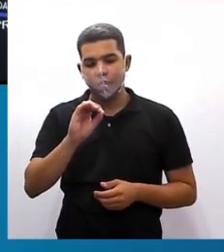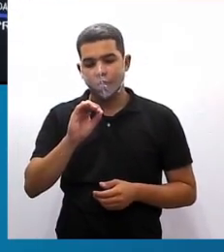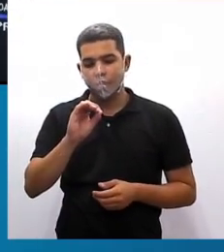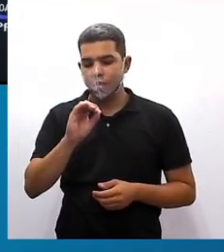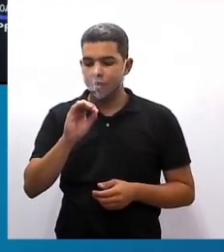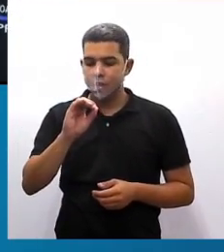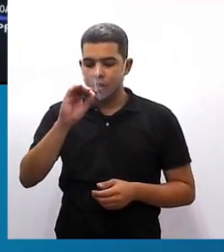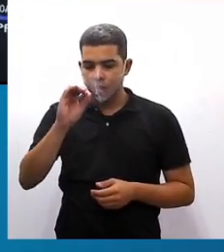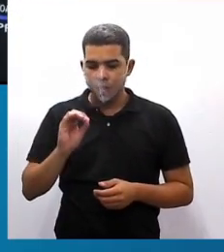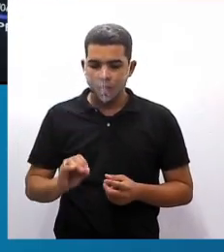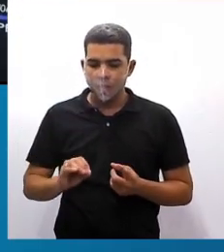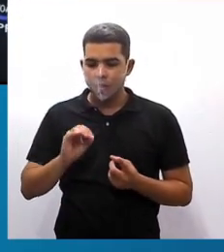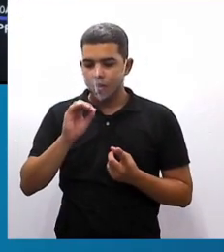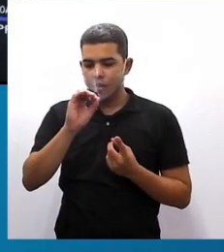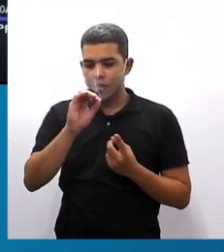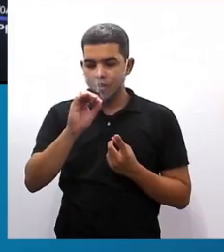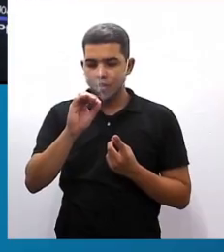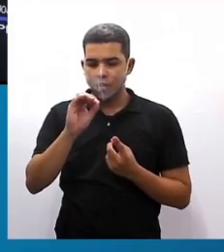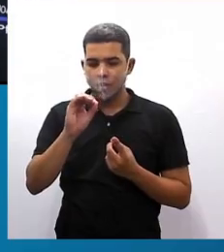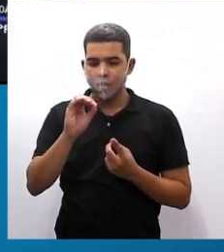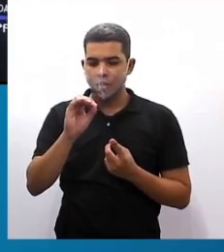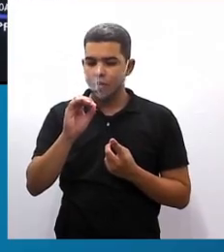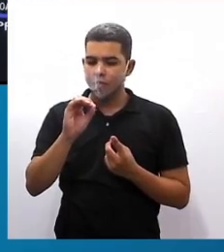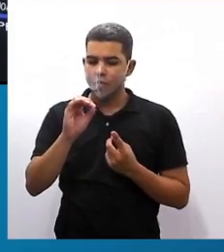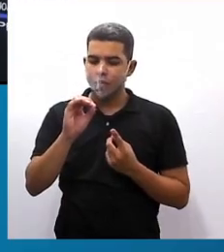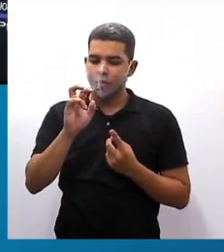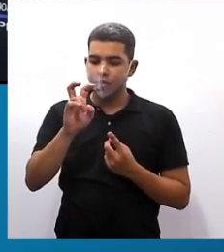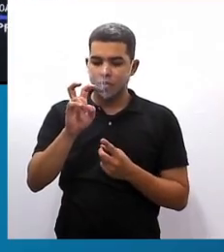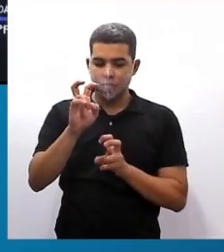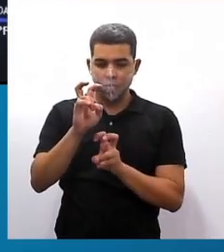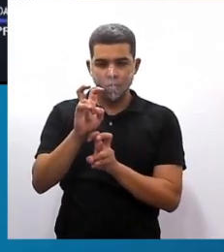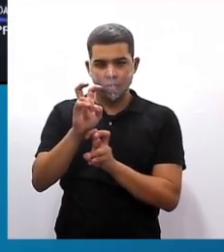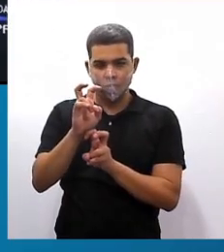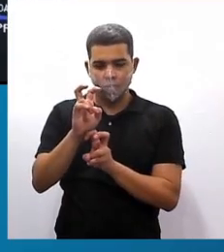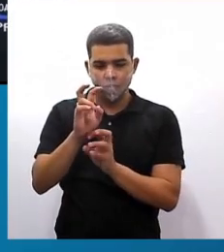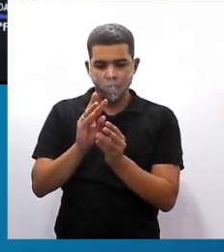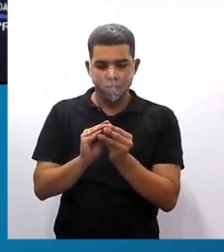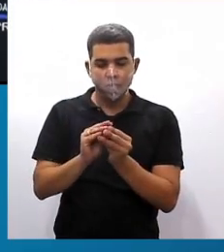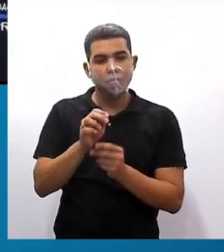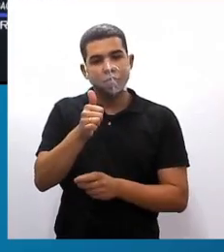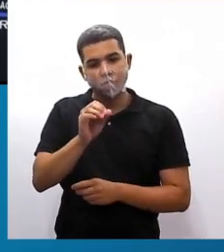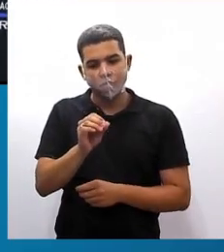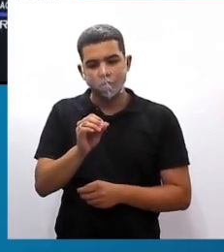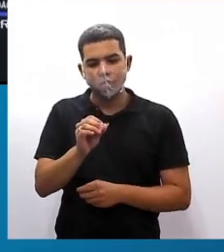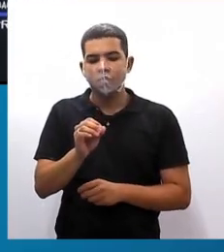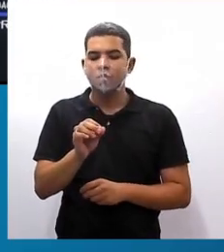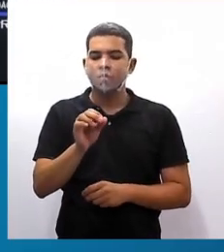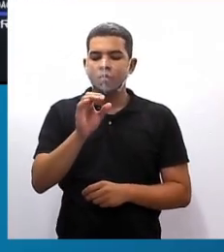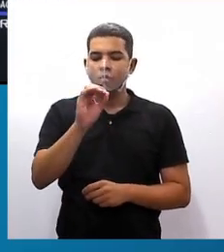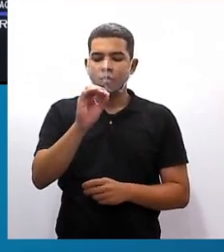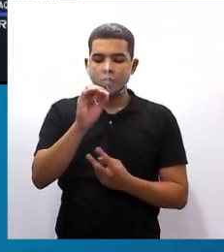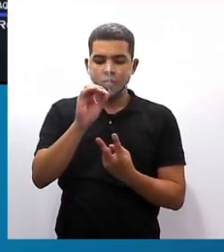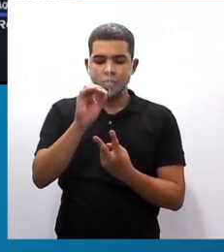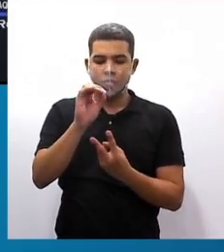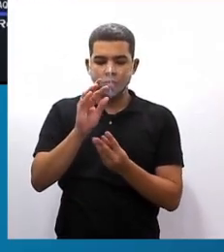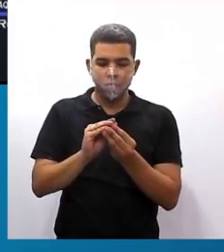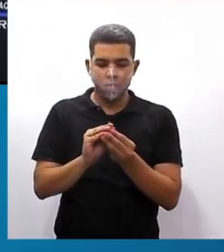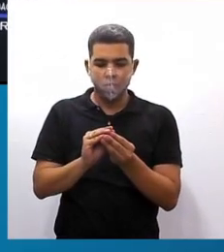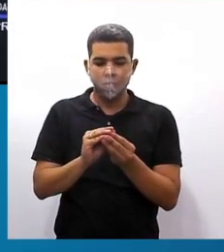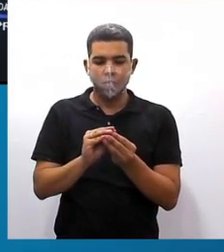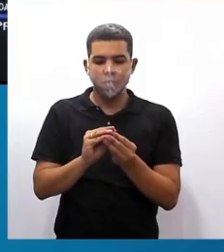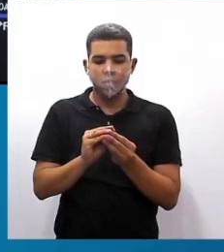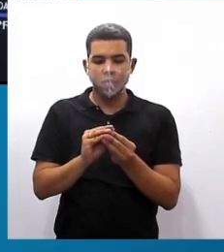0. 5 mais 5 é 10, beleza? Então bota o 0 e sobe 1. E 1 mais